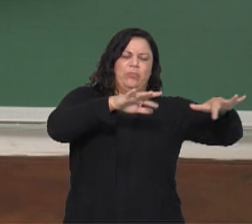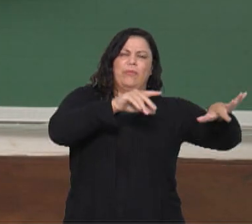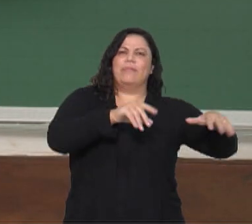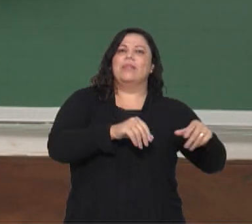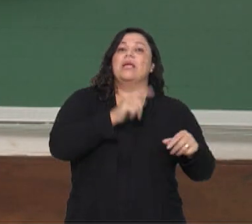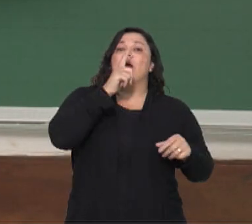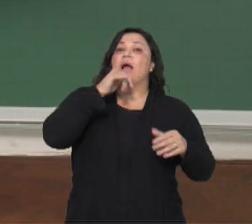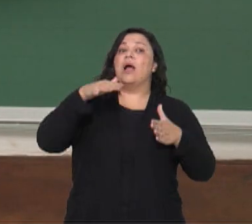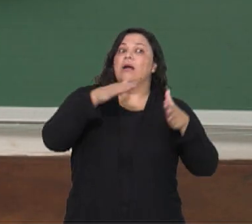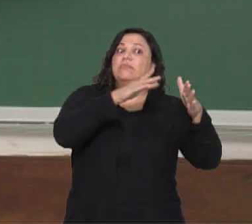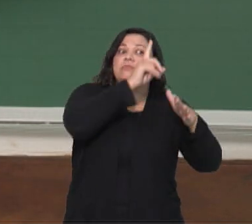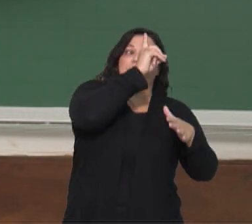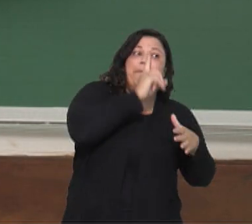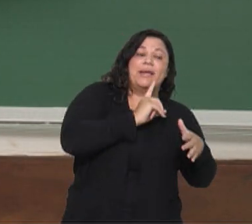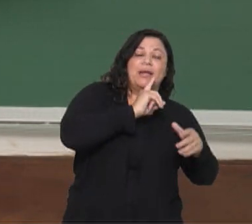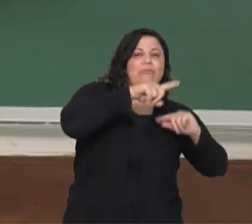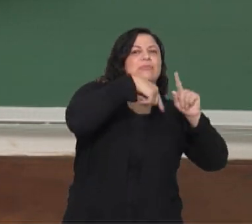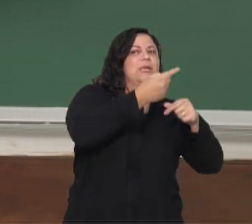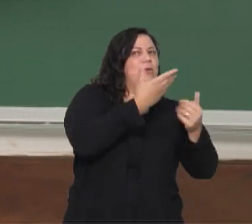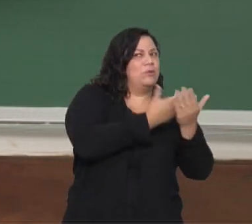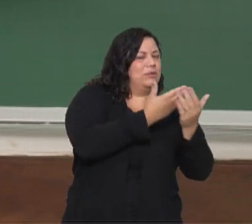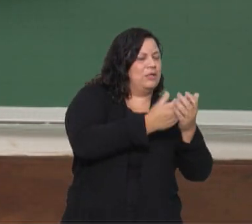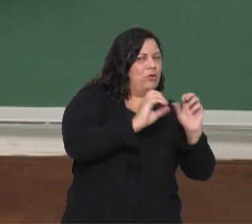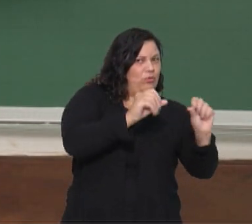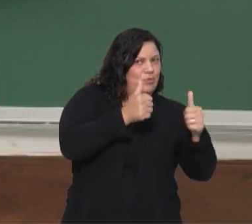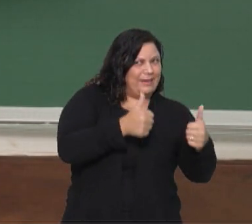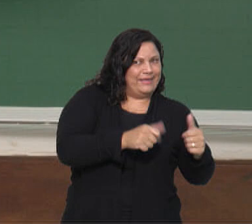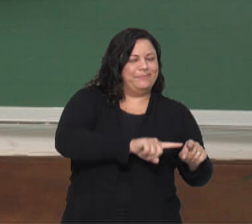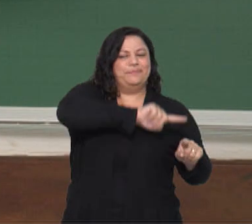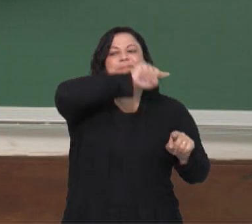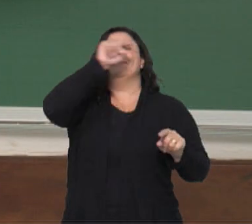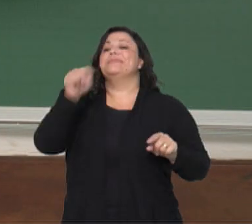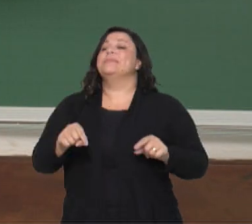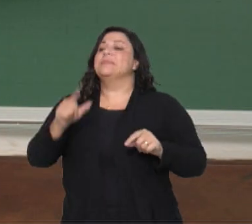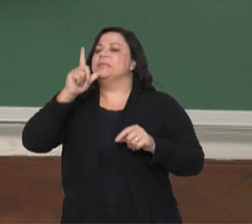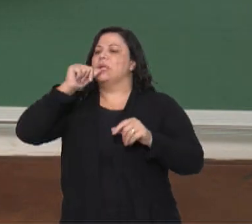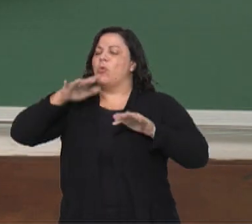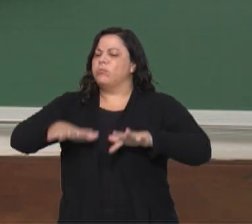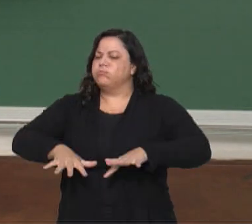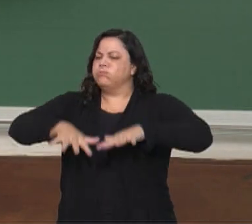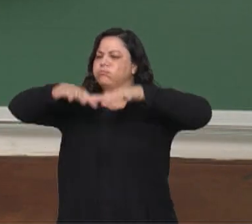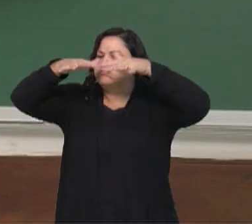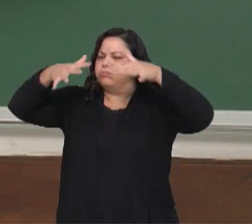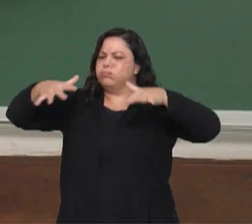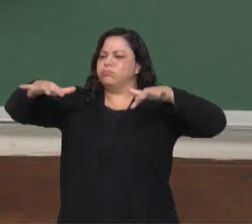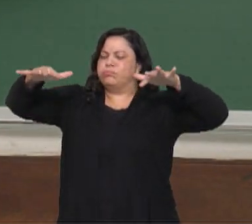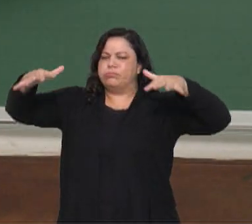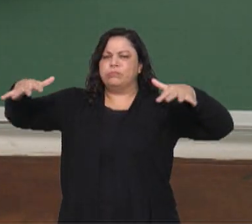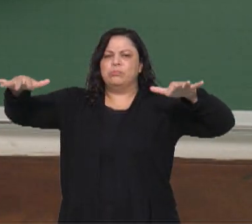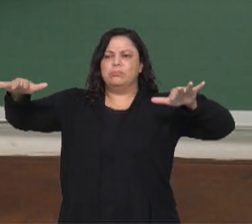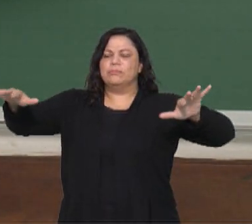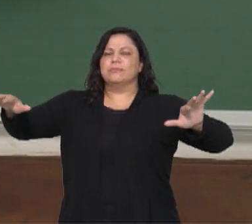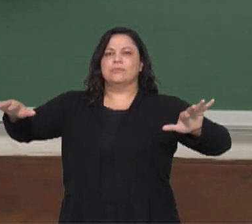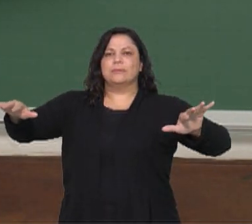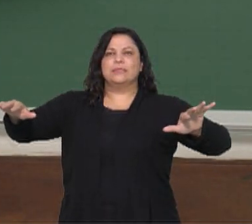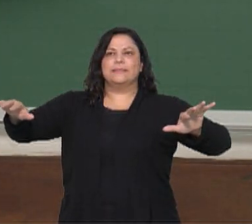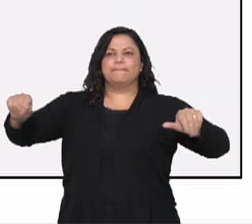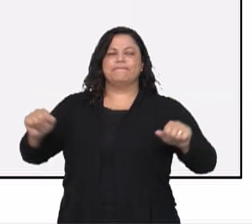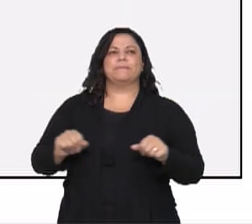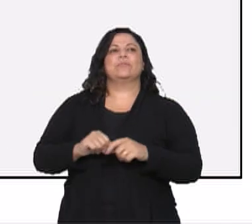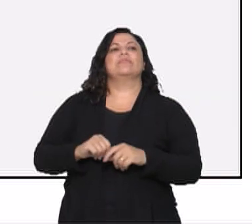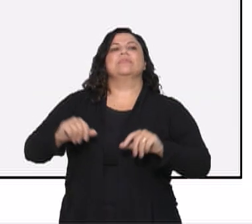próxima aula, não perca. Com as cheias dos rios, ocorria a adubagem natural do solo. Trabalho